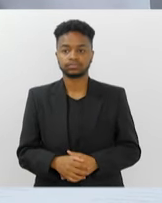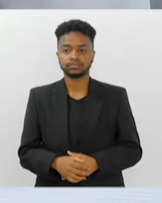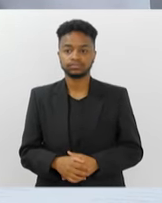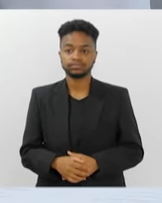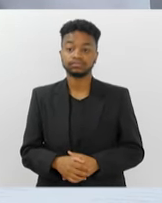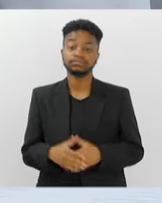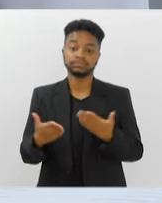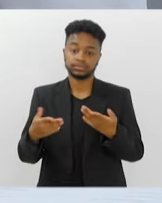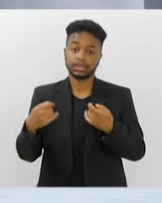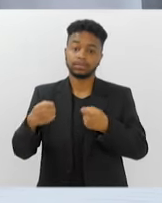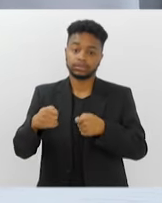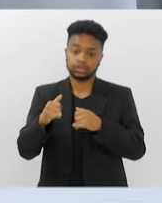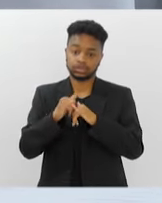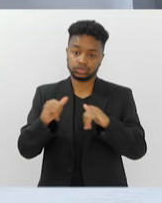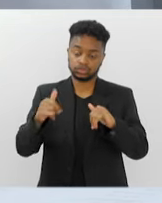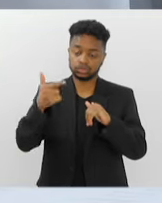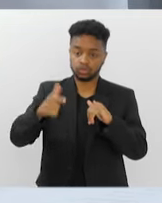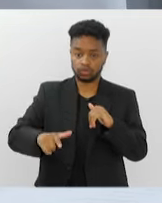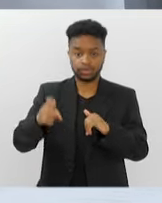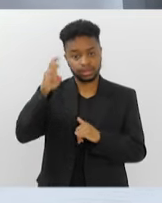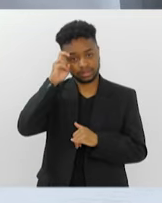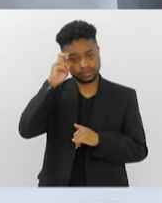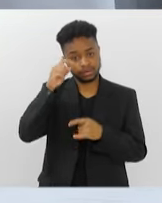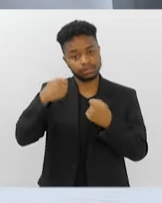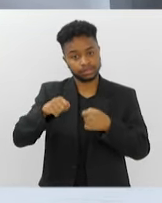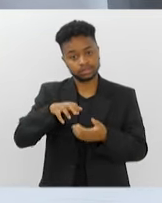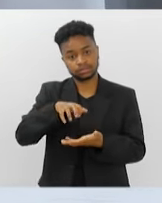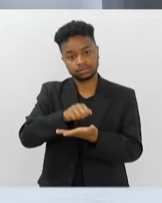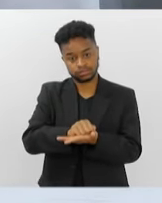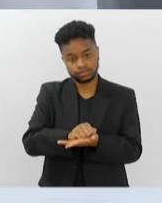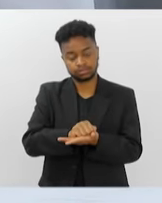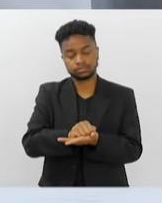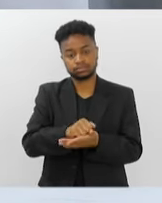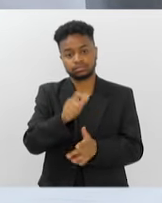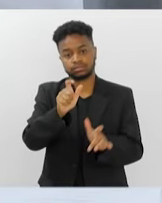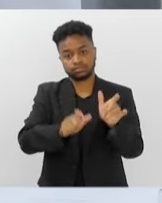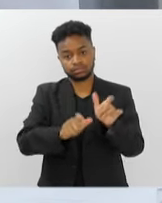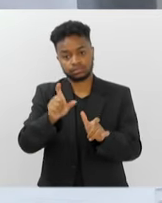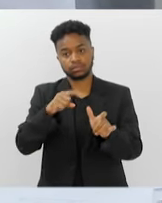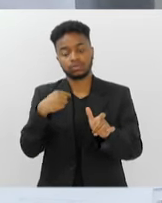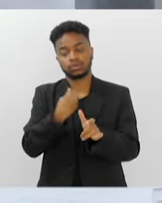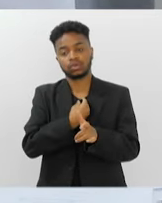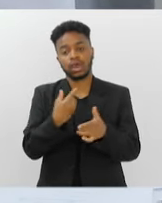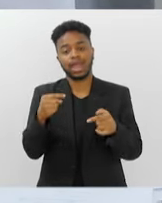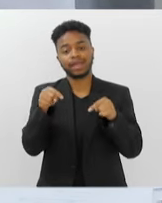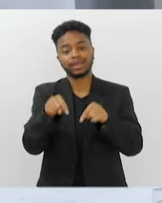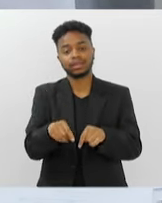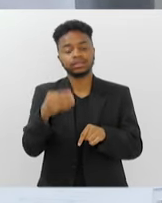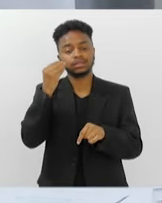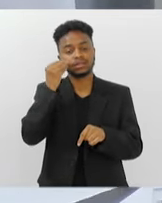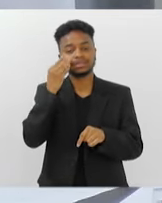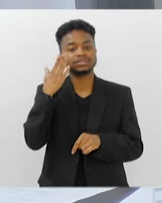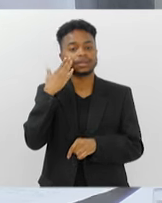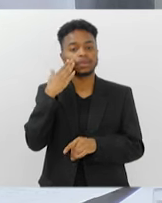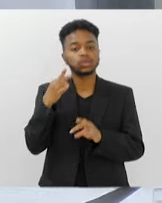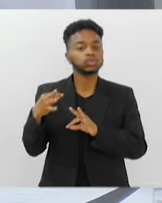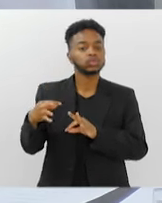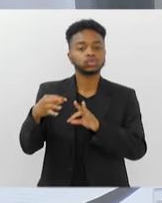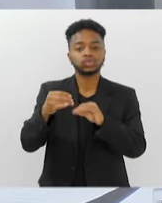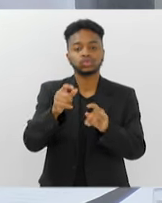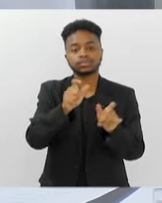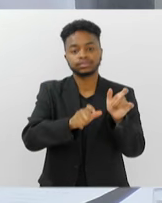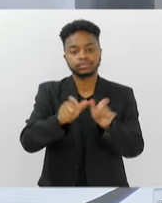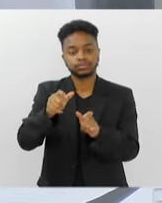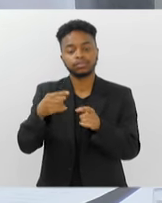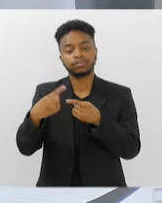quinta-feira Então vamos reforçar mais uma vez que fique registrado pro público né que nós estamos aqui querendo ouvir todos os lados em prol da